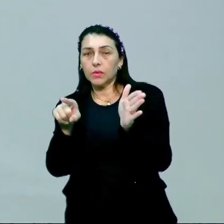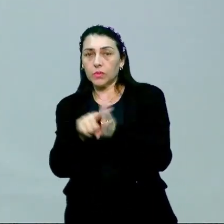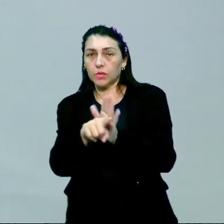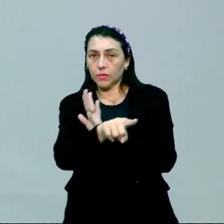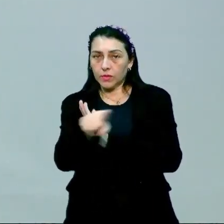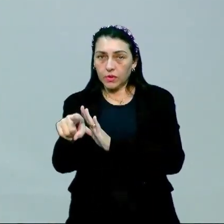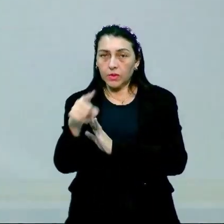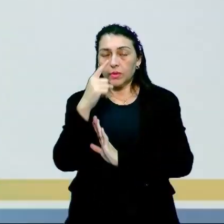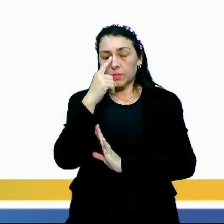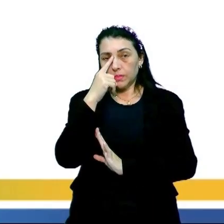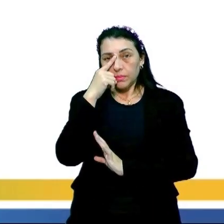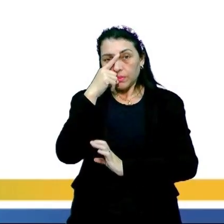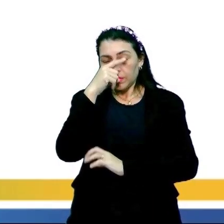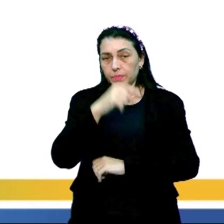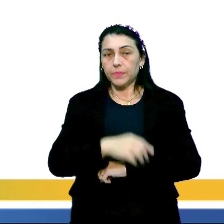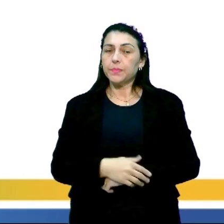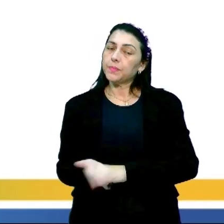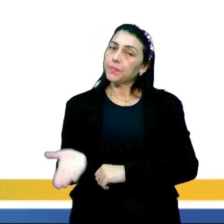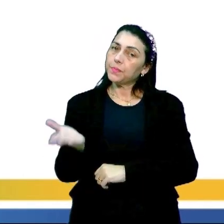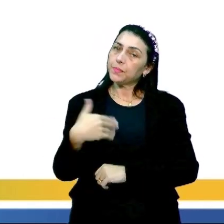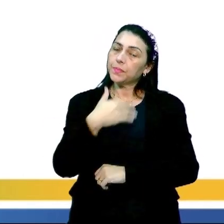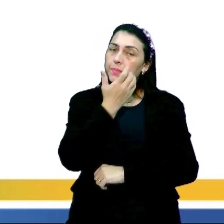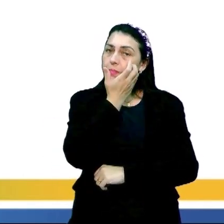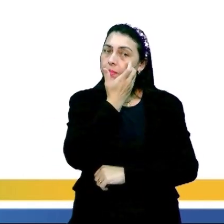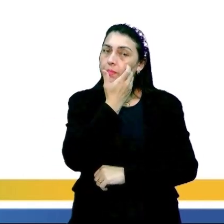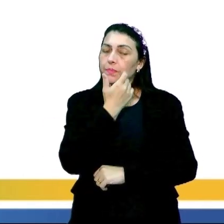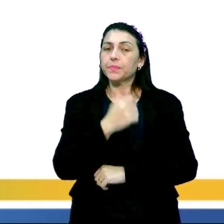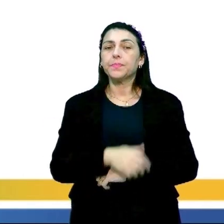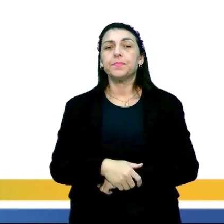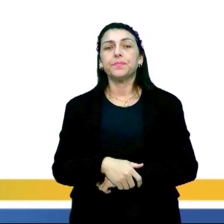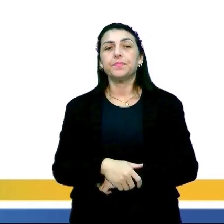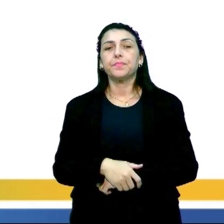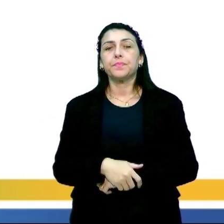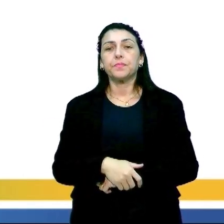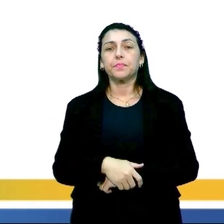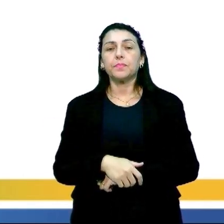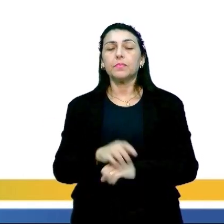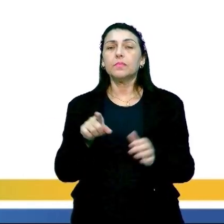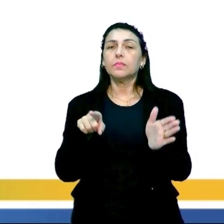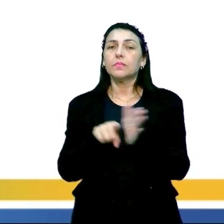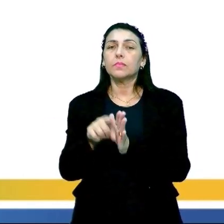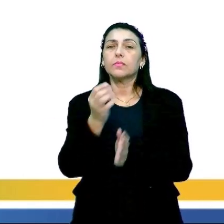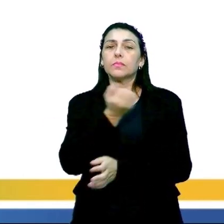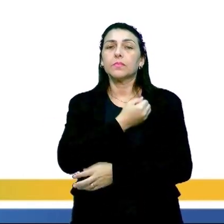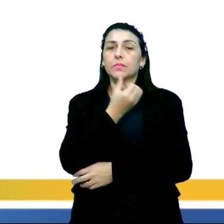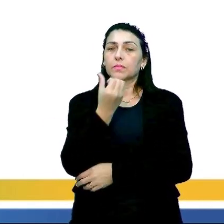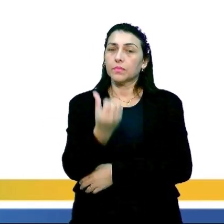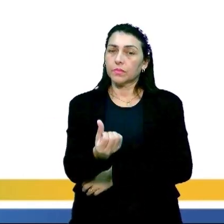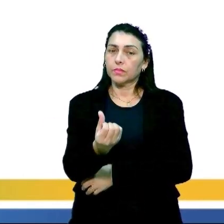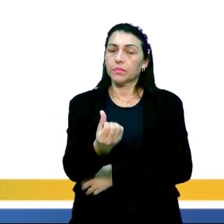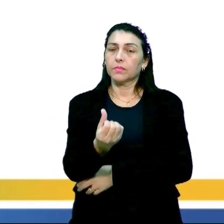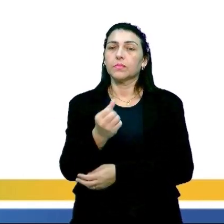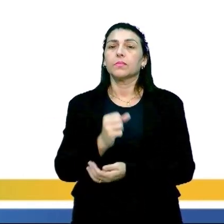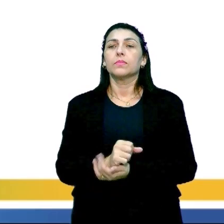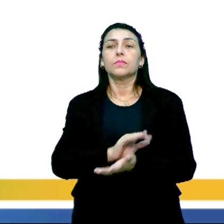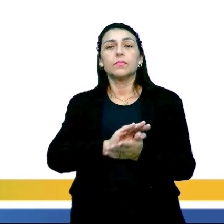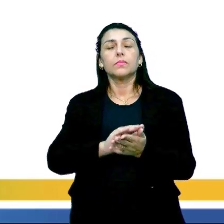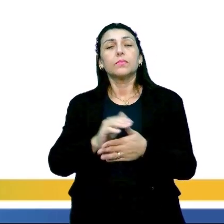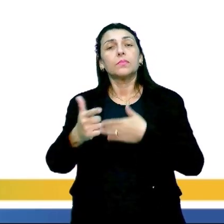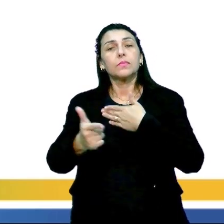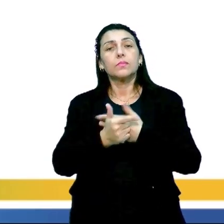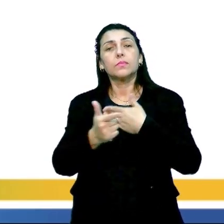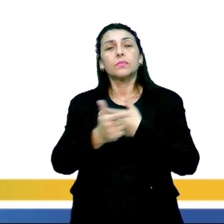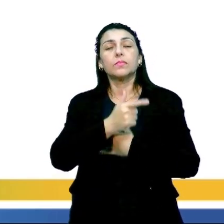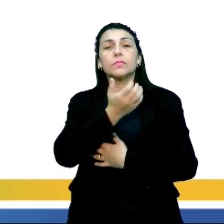vocês. Vamos lá então. Essa aqui é a questão 6, que nós retiramos lá da página